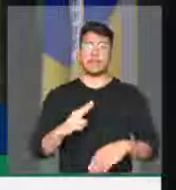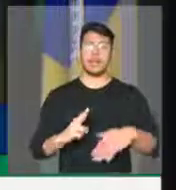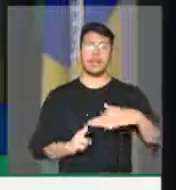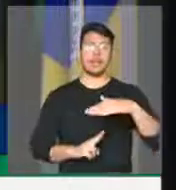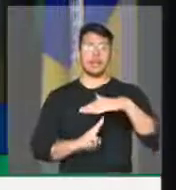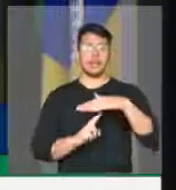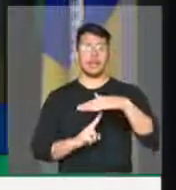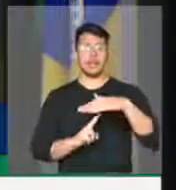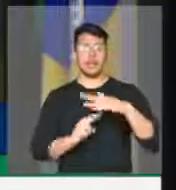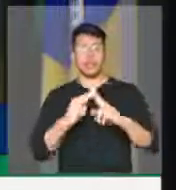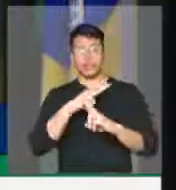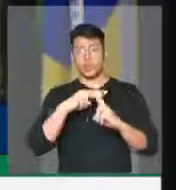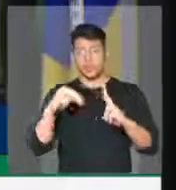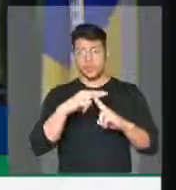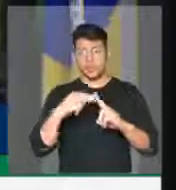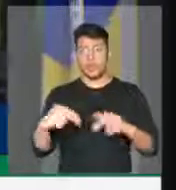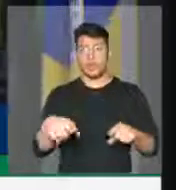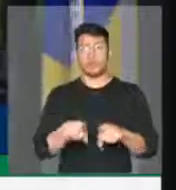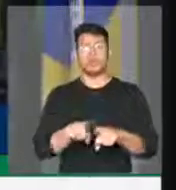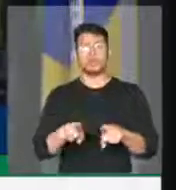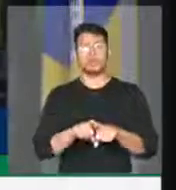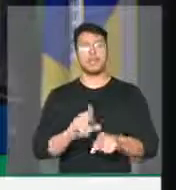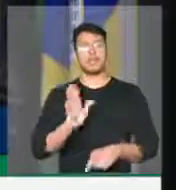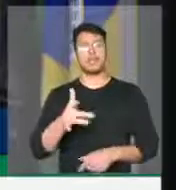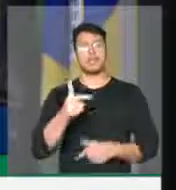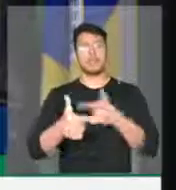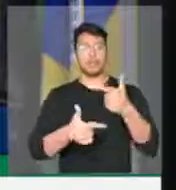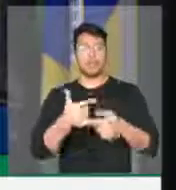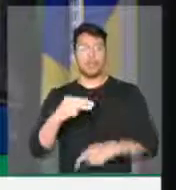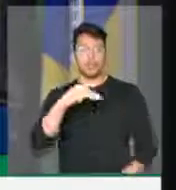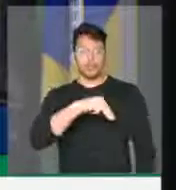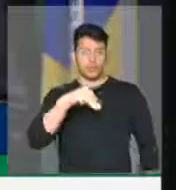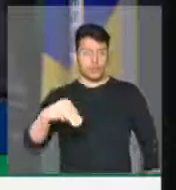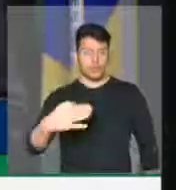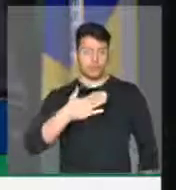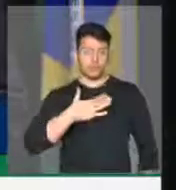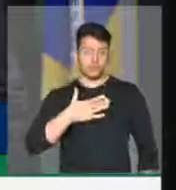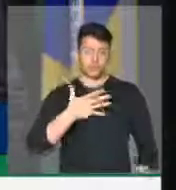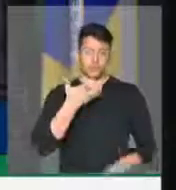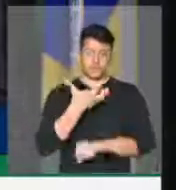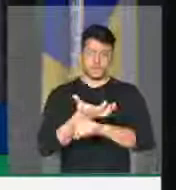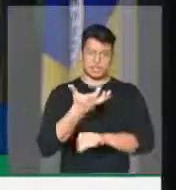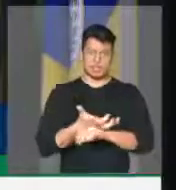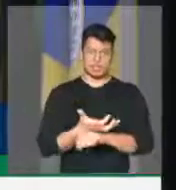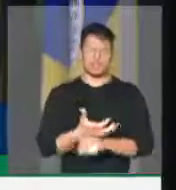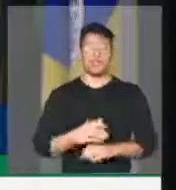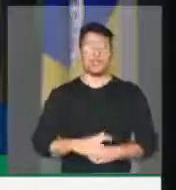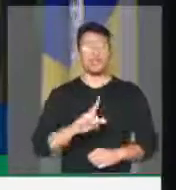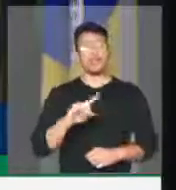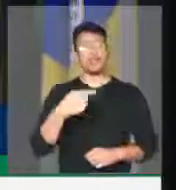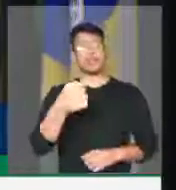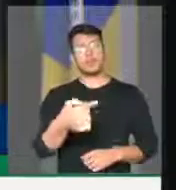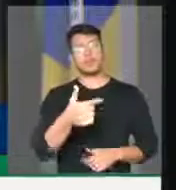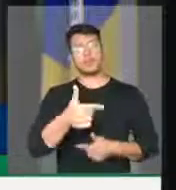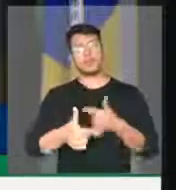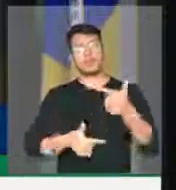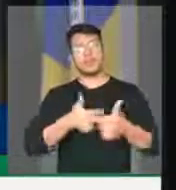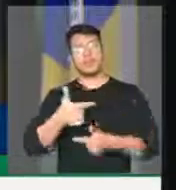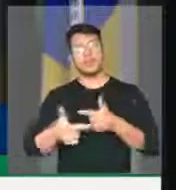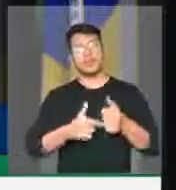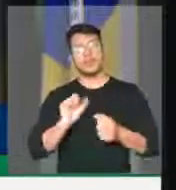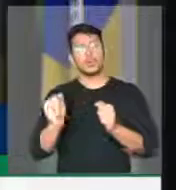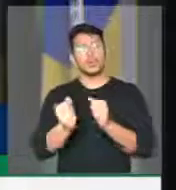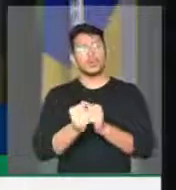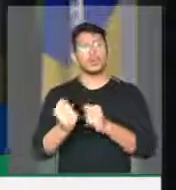na cadeia de direito comercial. Depois, como diretor, como chefe da Faculdade de Direito, eu nomeei um auxiliar de ensino.